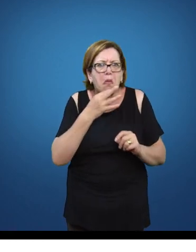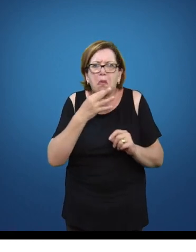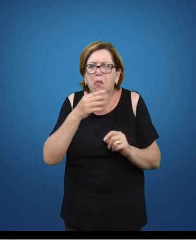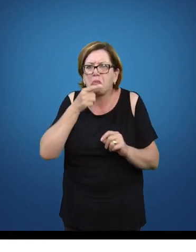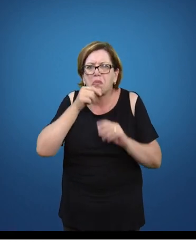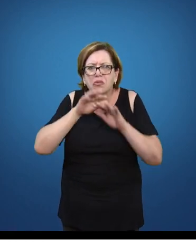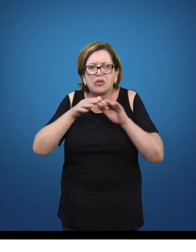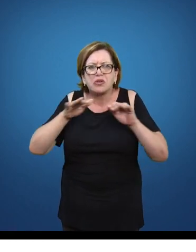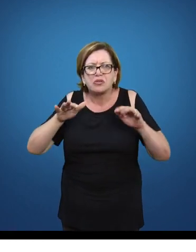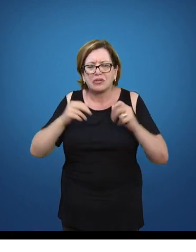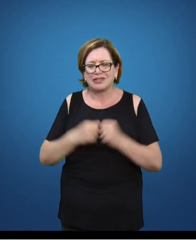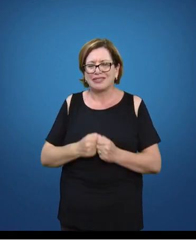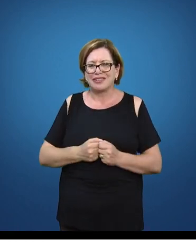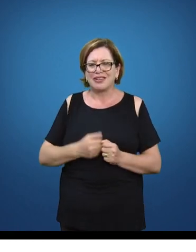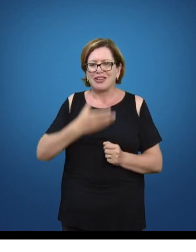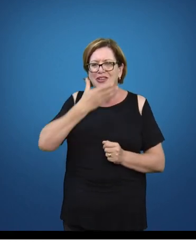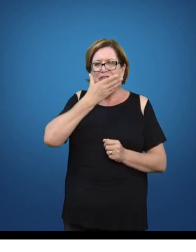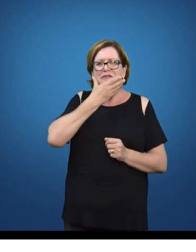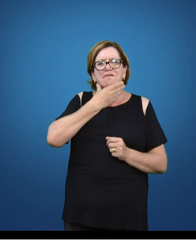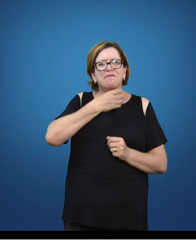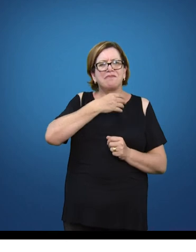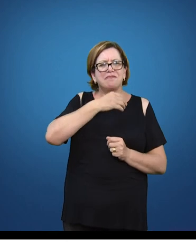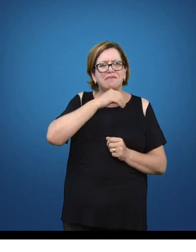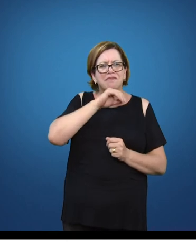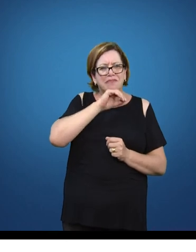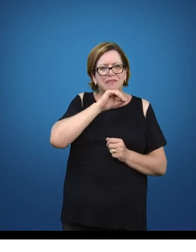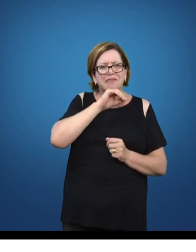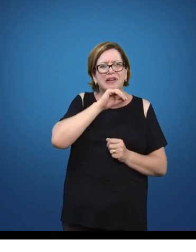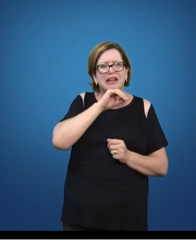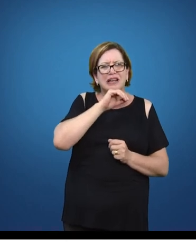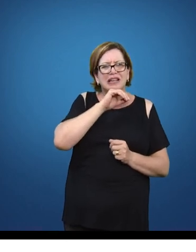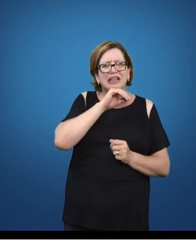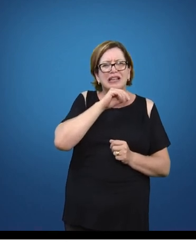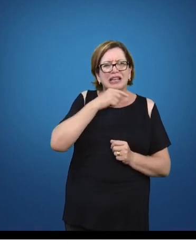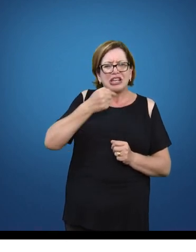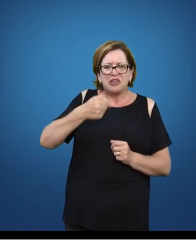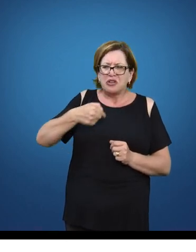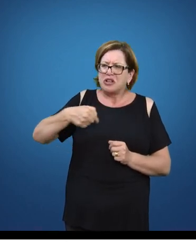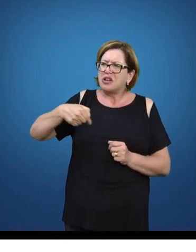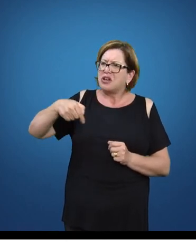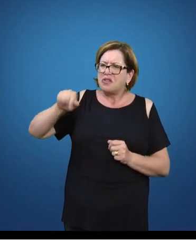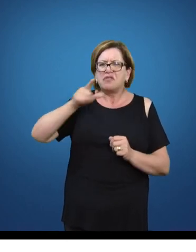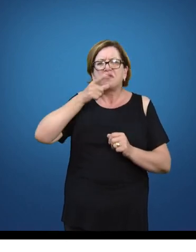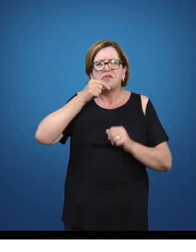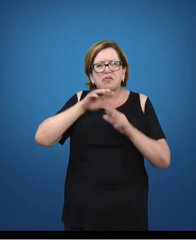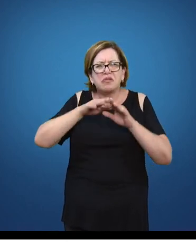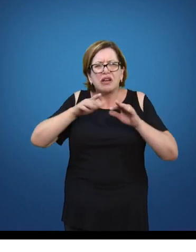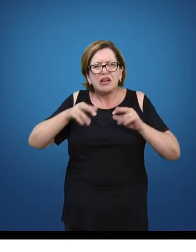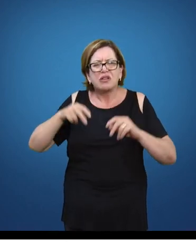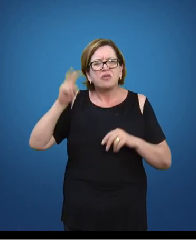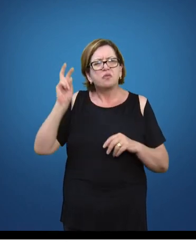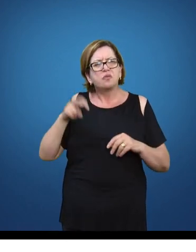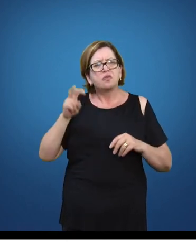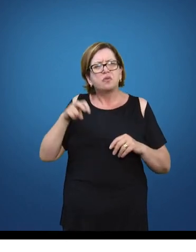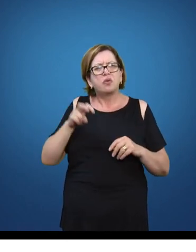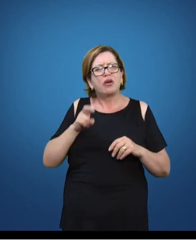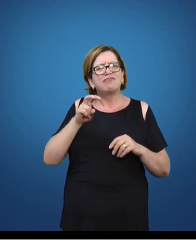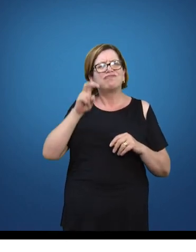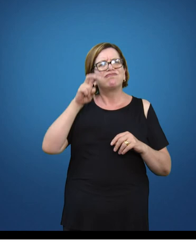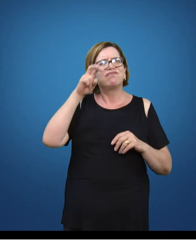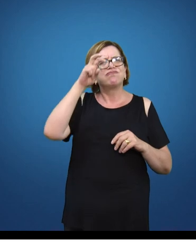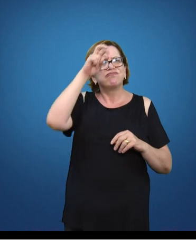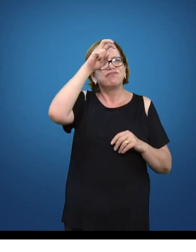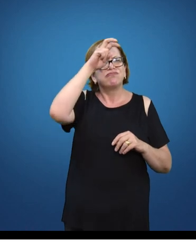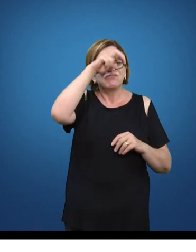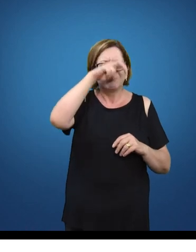pai santiago kovadloff levou para conhecer o mar andaram subiram dunas